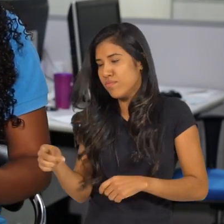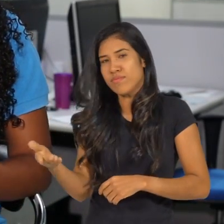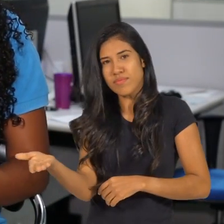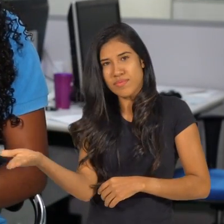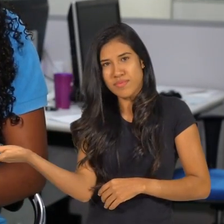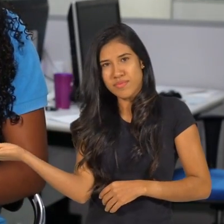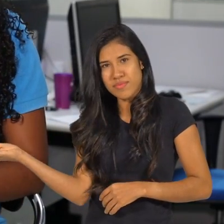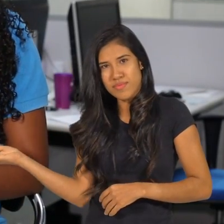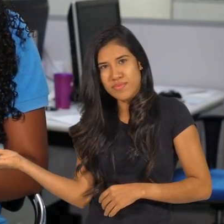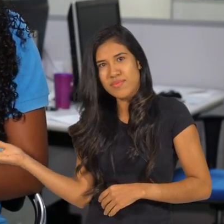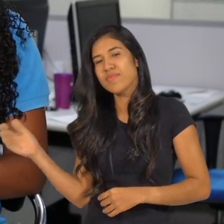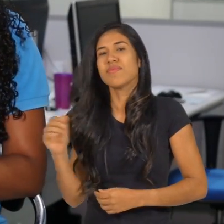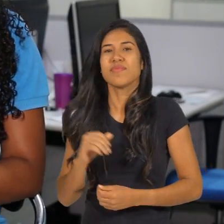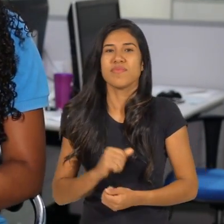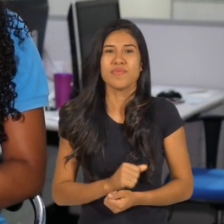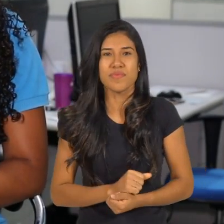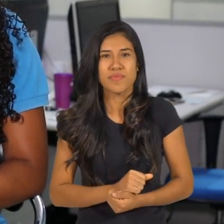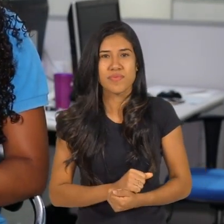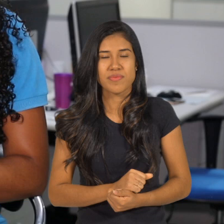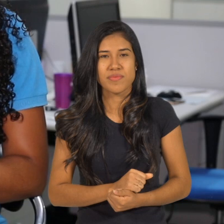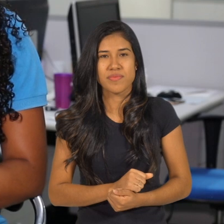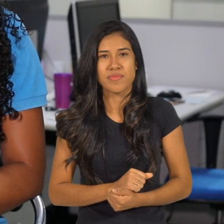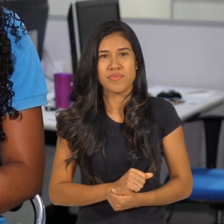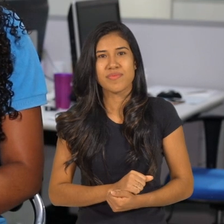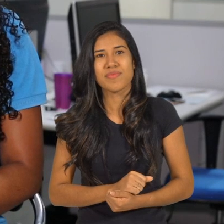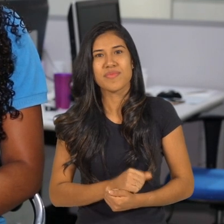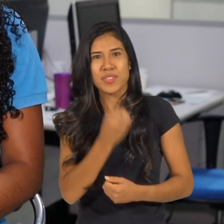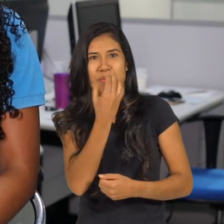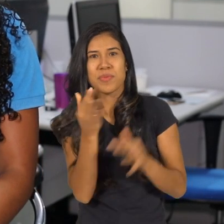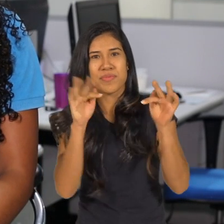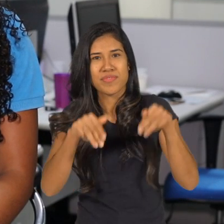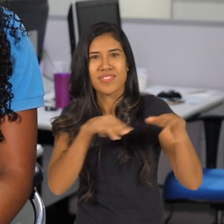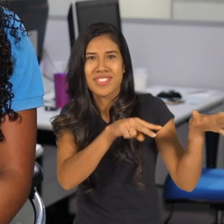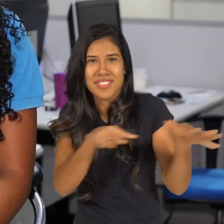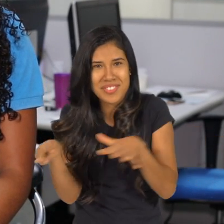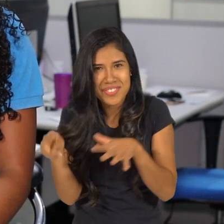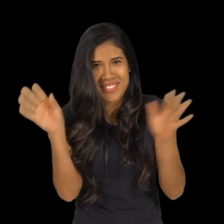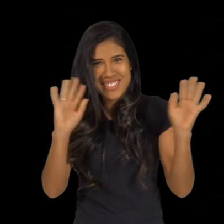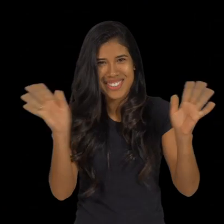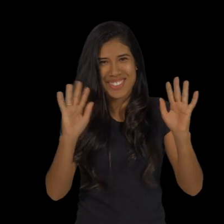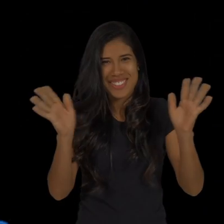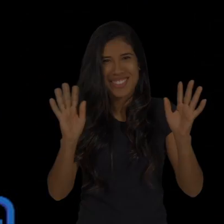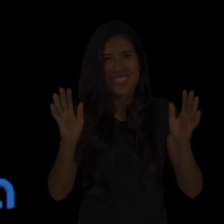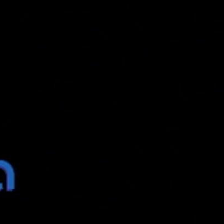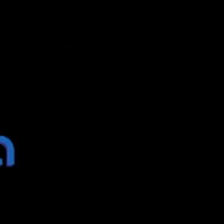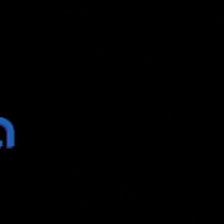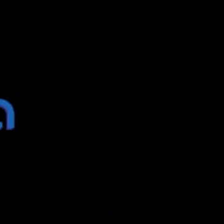sistemas.univasf.edu.br/ps. Bom final de semana!